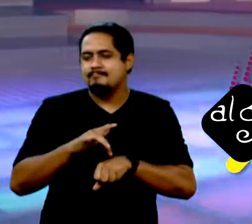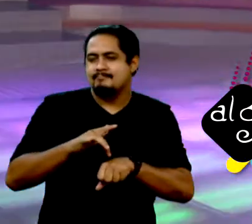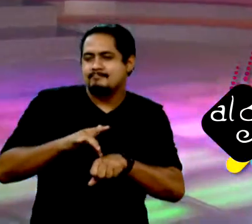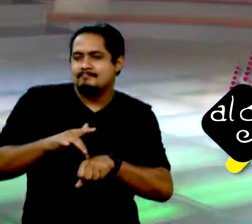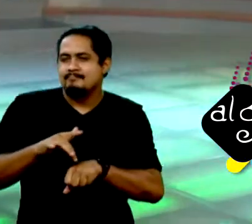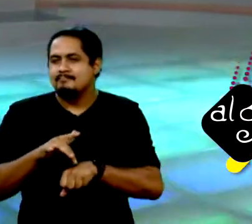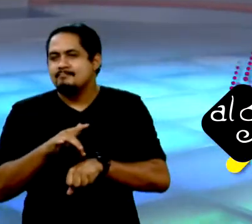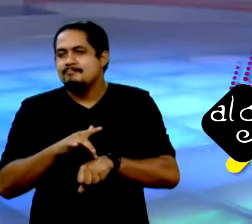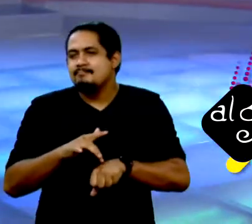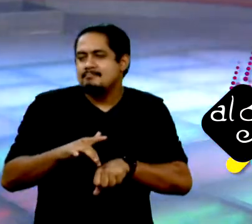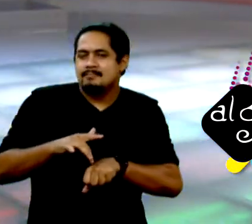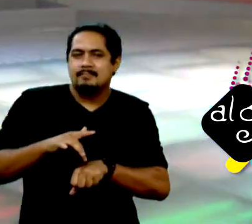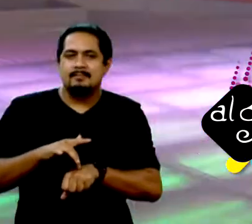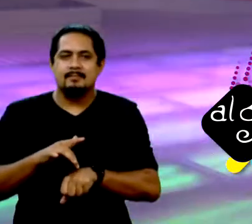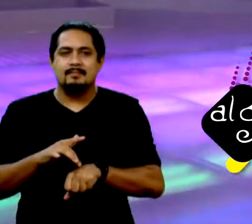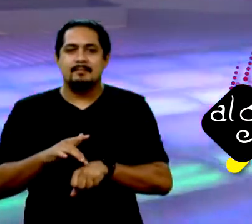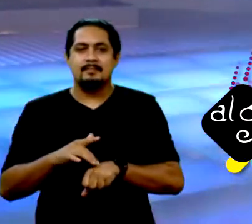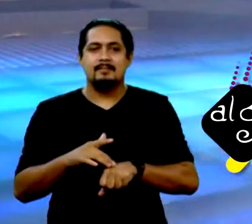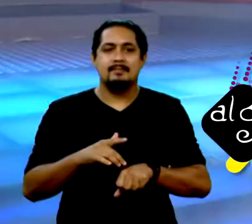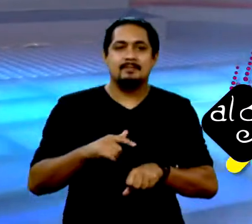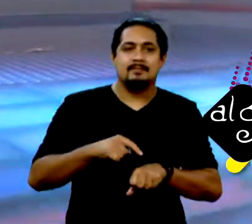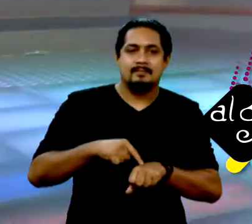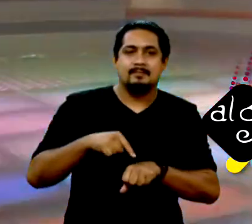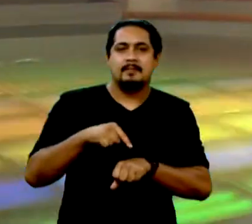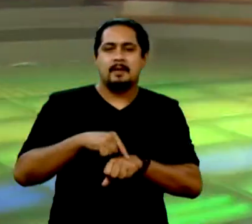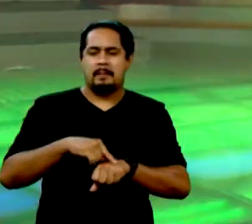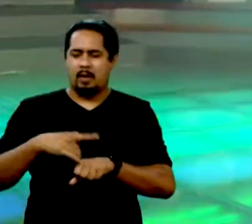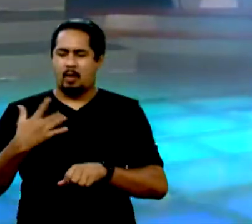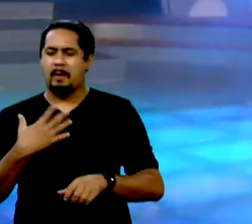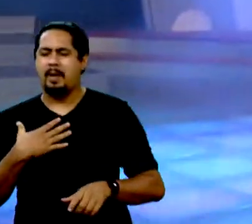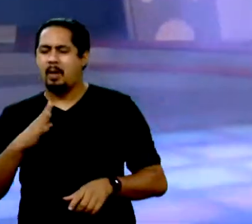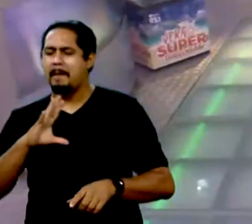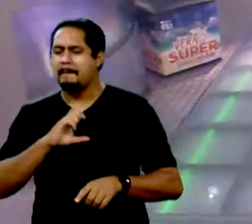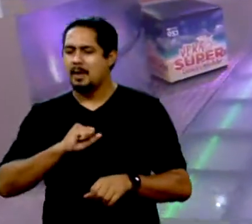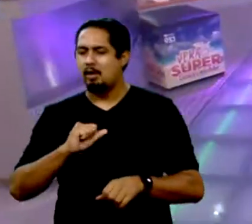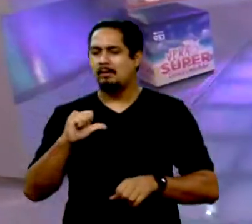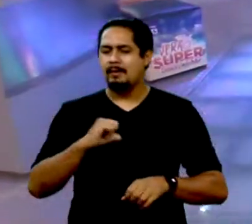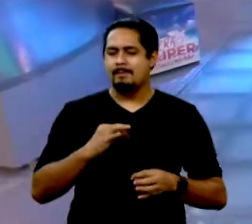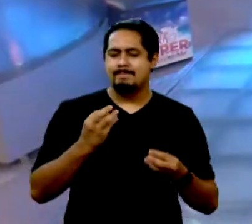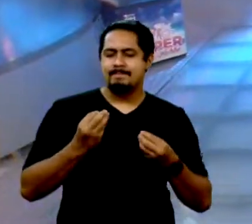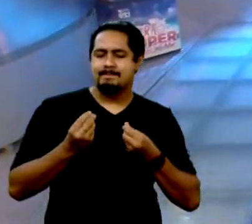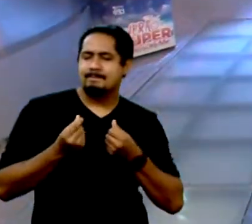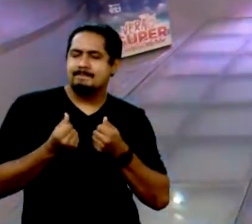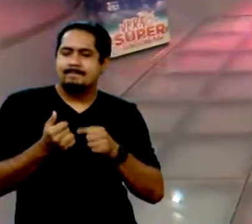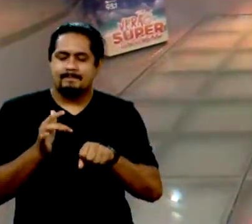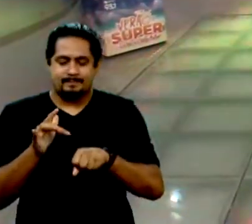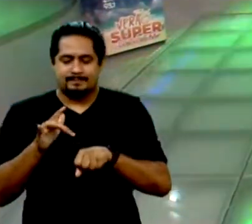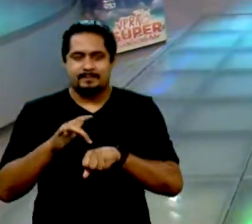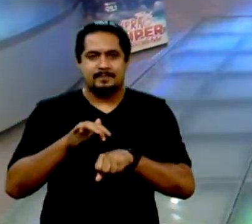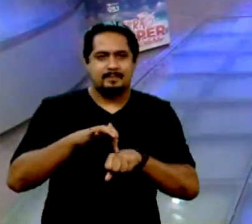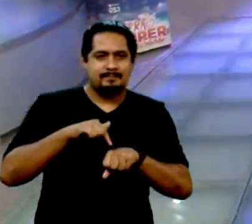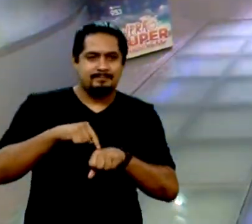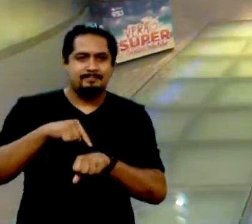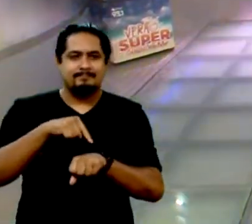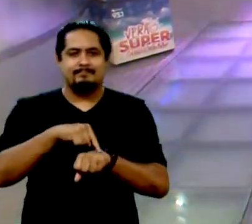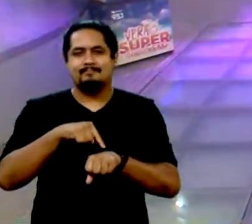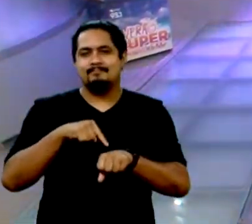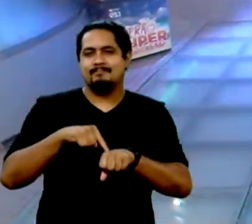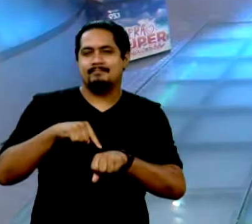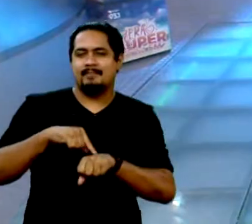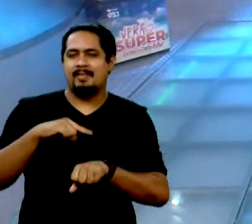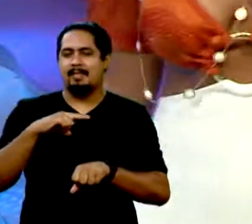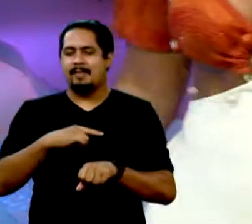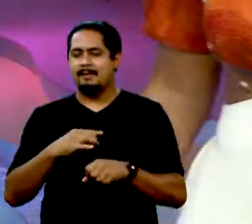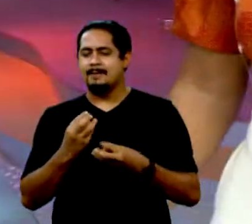de moranguinho. Que o meu amor tem sabor de moranguinho, tem sabor de moranguinho, tem sabor